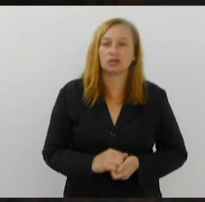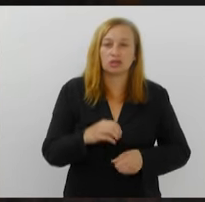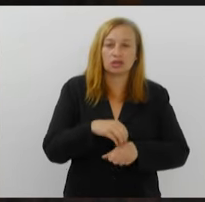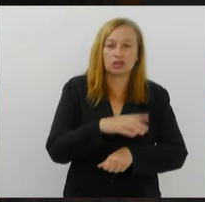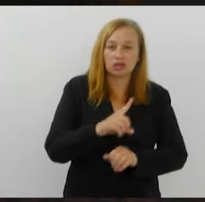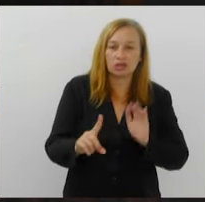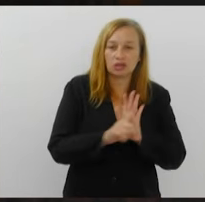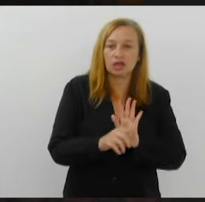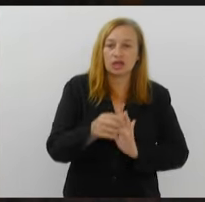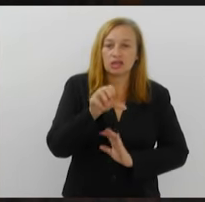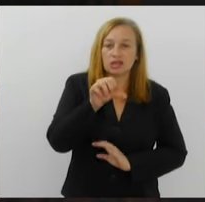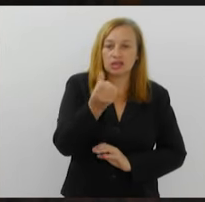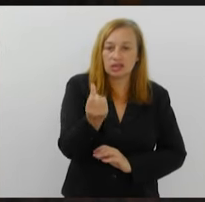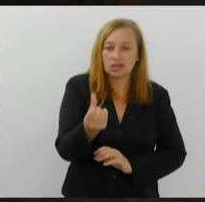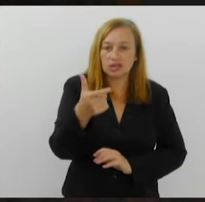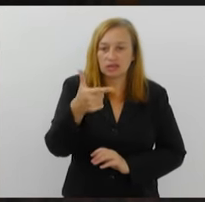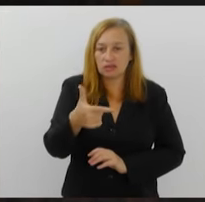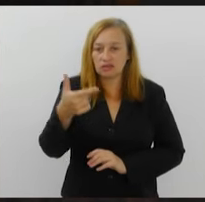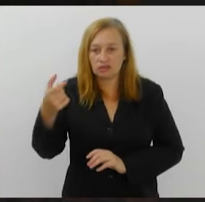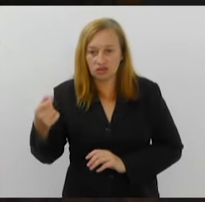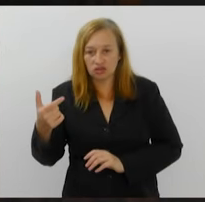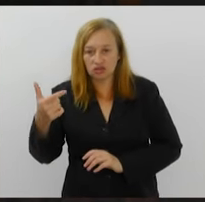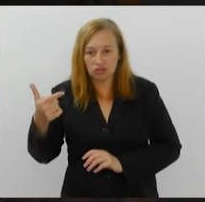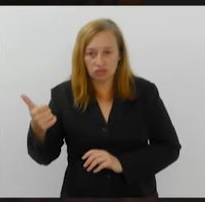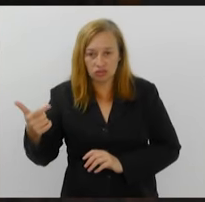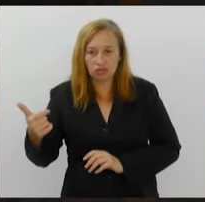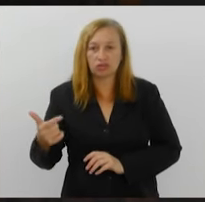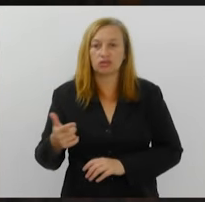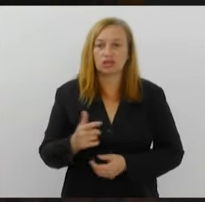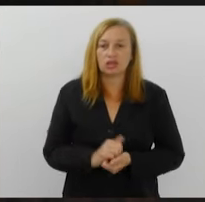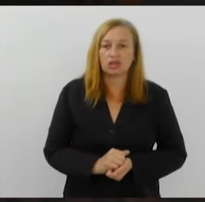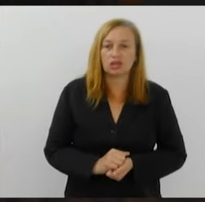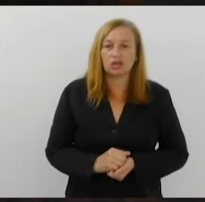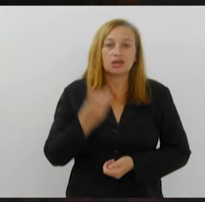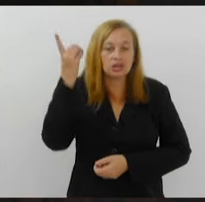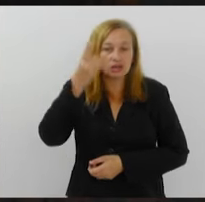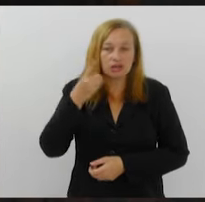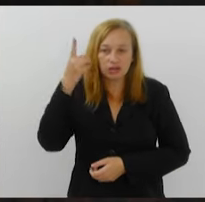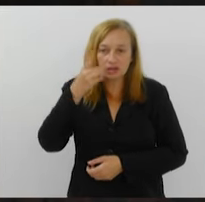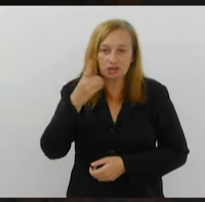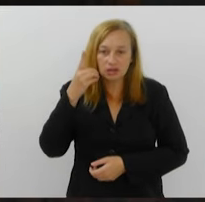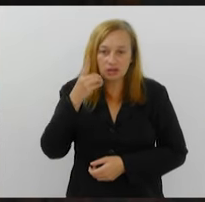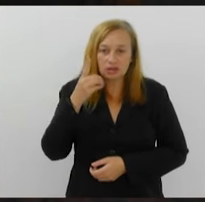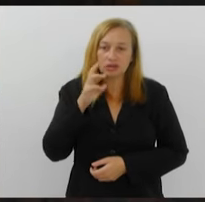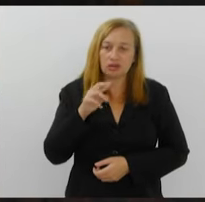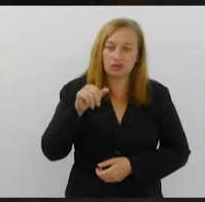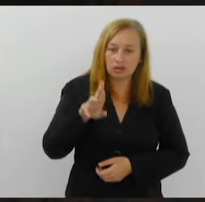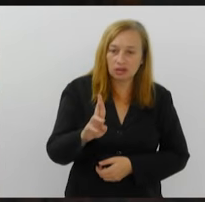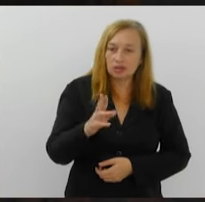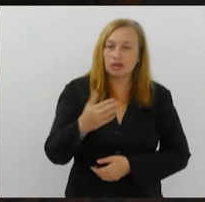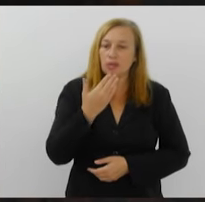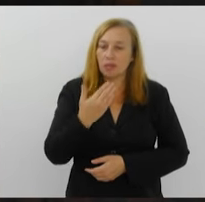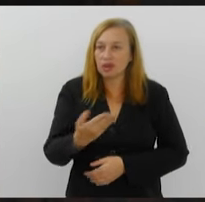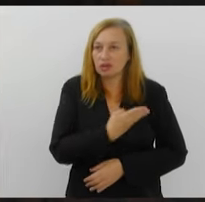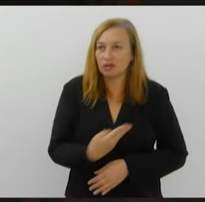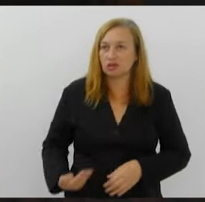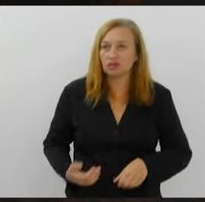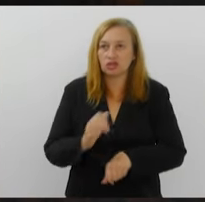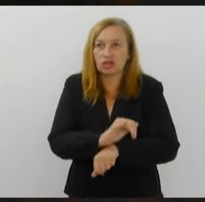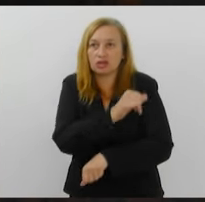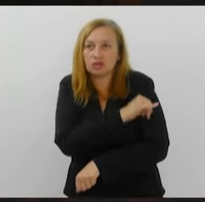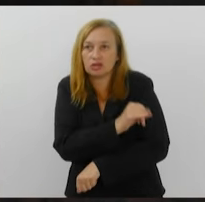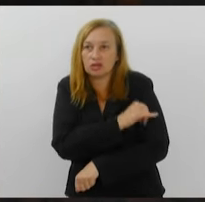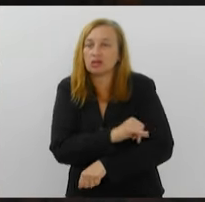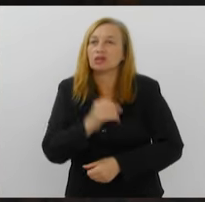620 de 22, de autoria do deputado Rosenberg Reis, que solicita ao excelentíssimo senhor governador do estado do Rio de Janeiro, o senhor